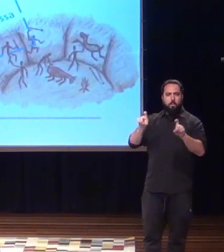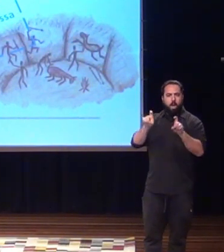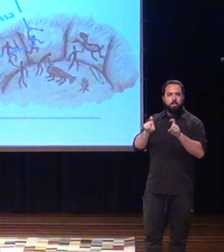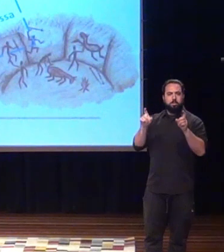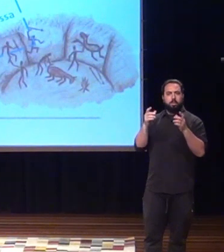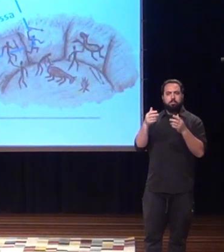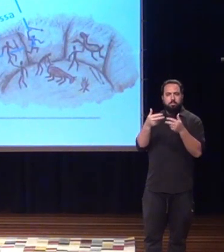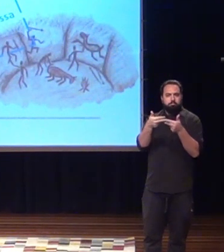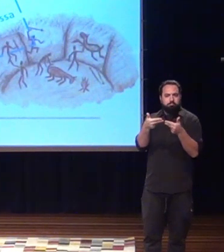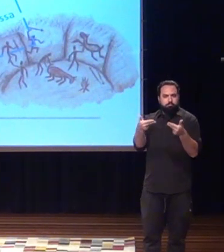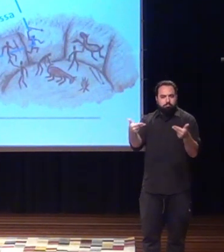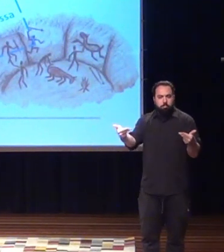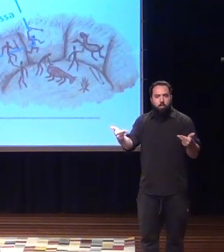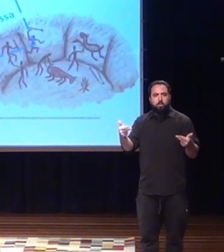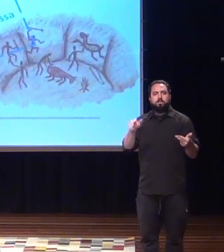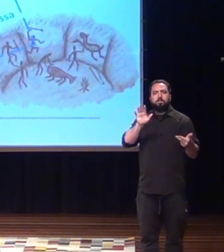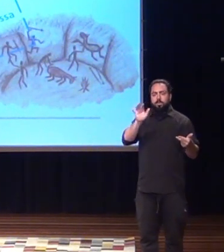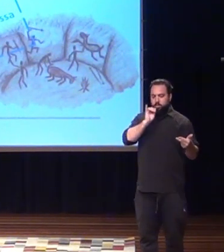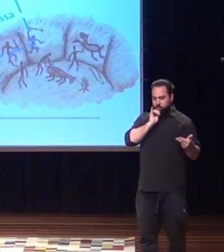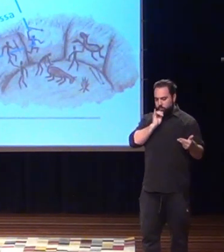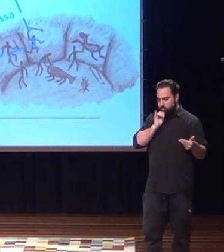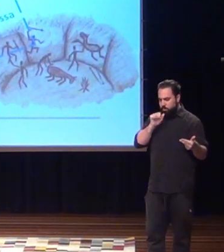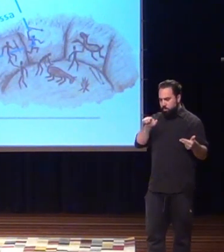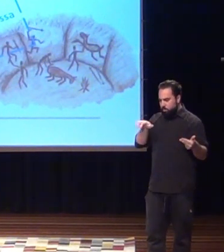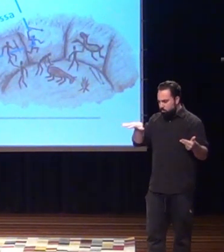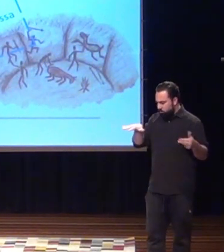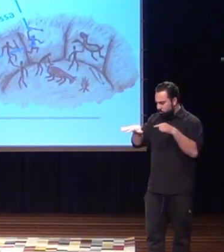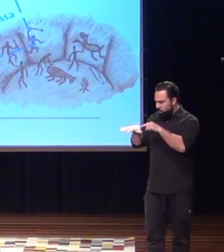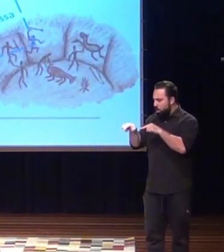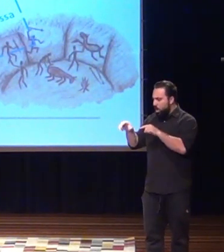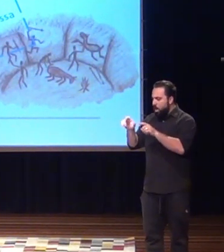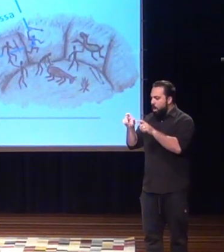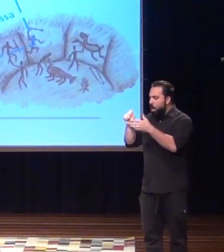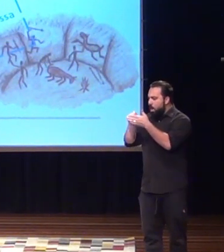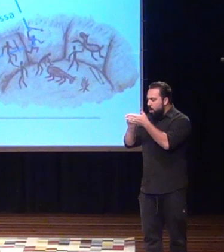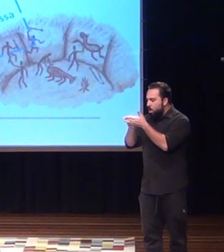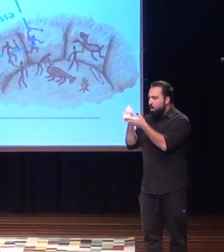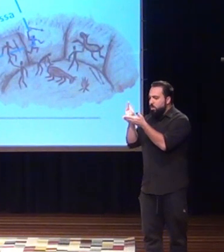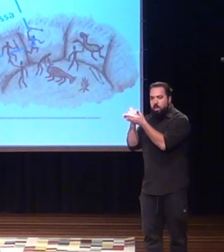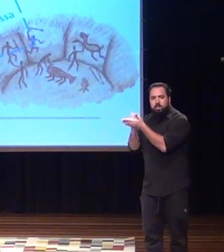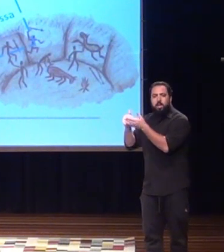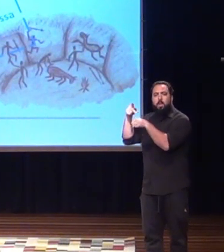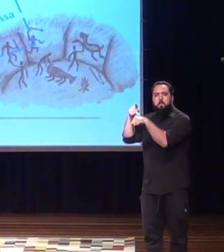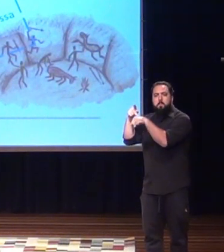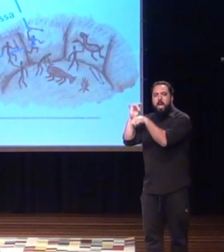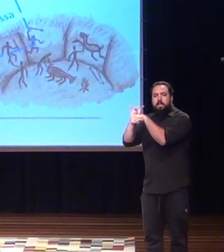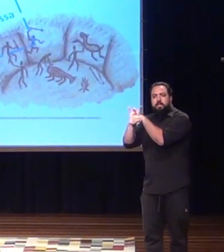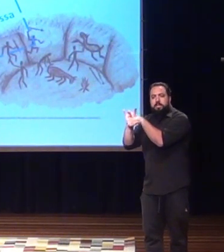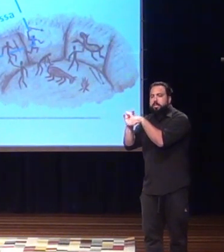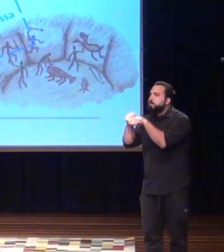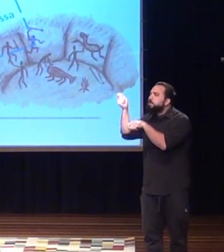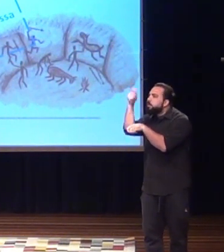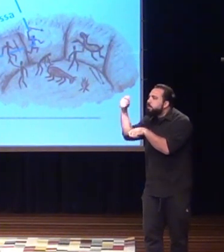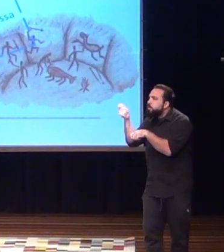virtualidade, mas, por exemplo, da gente sair de um carvão para um lápis, a gente tem um grande investimento tecnológico. Então, a gente está trazendo